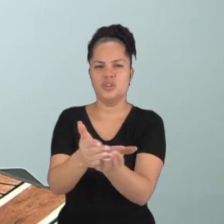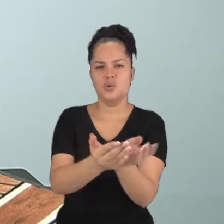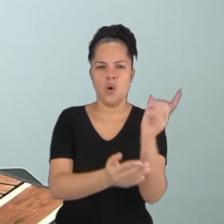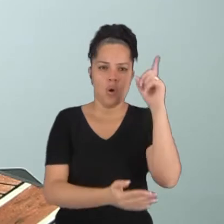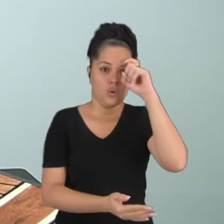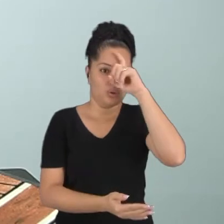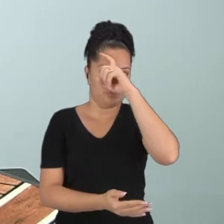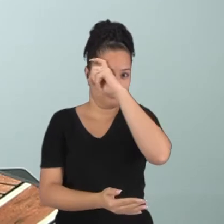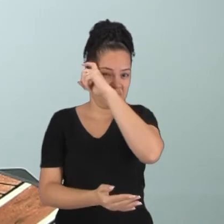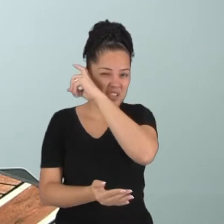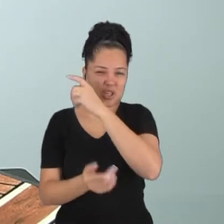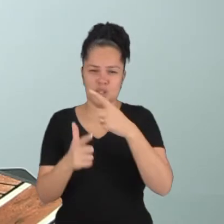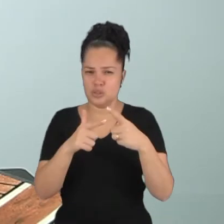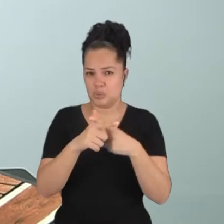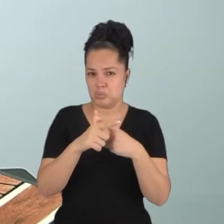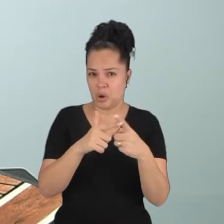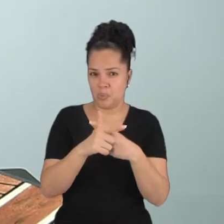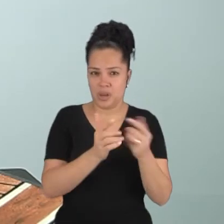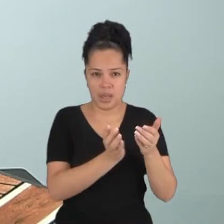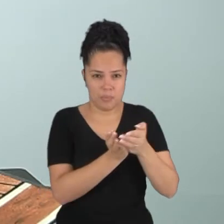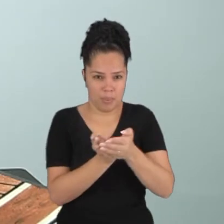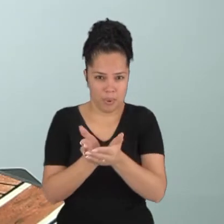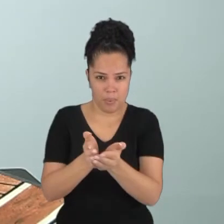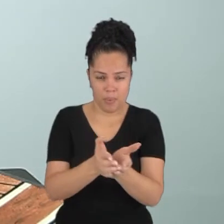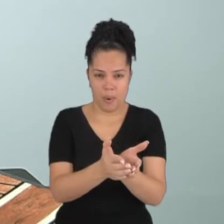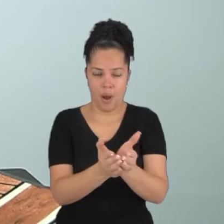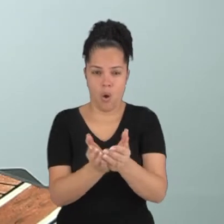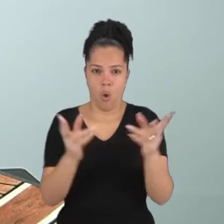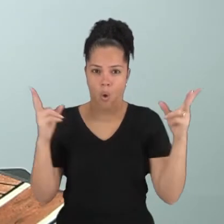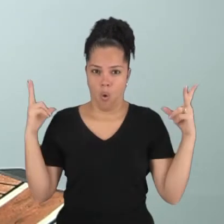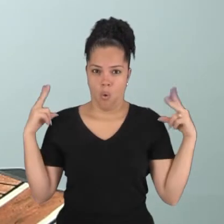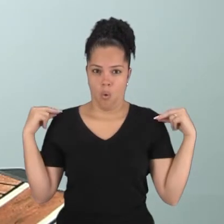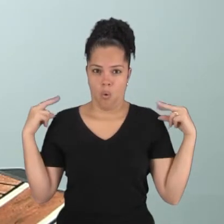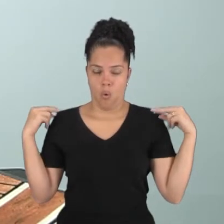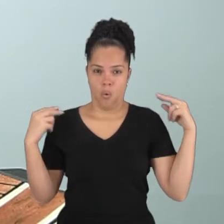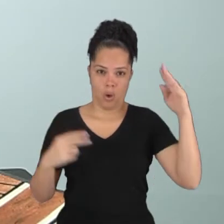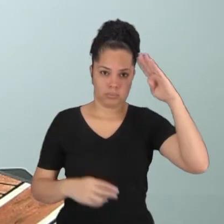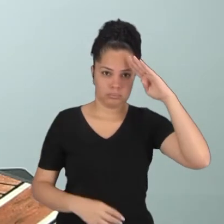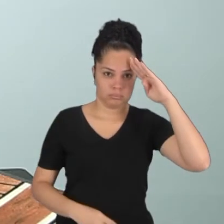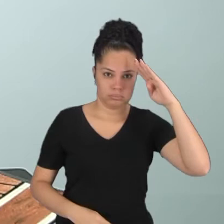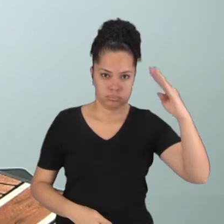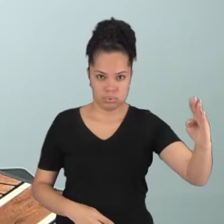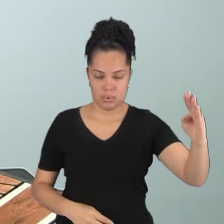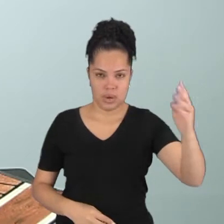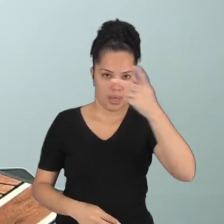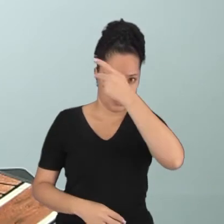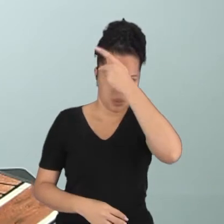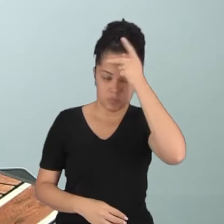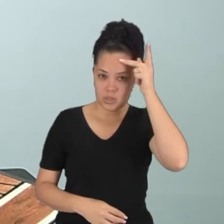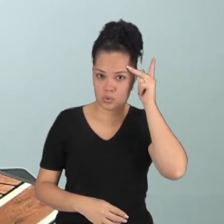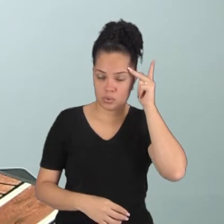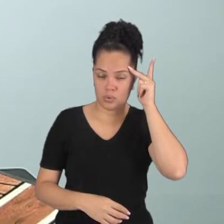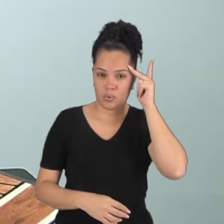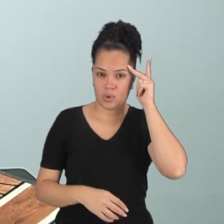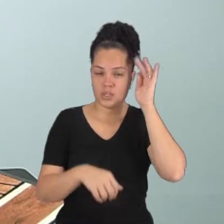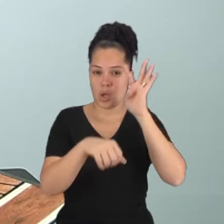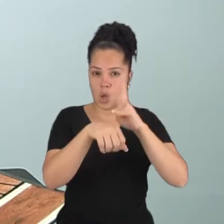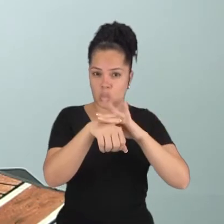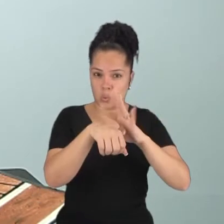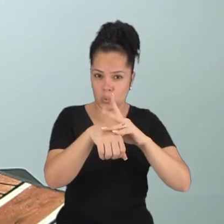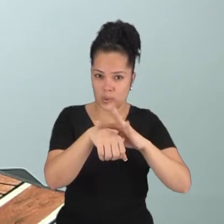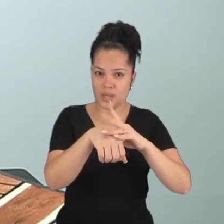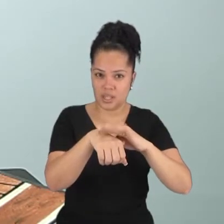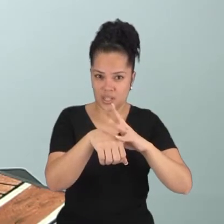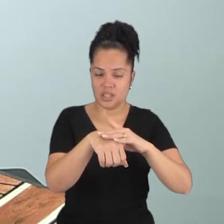durante o seu trajeto, o comandante da embarcação ordenava que os negros moribundos ou mortos